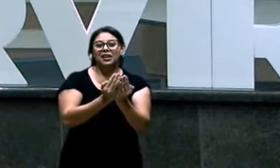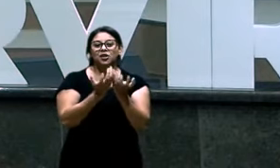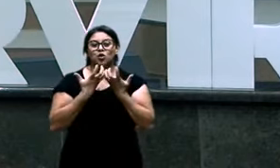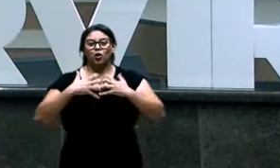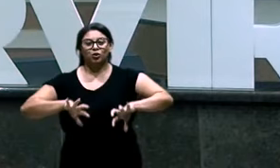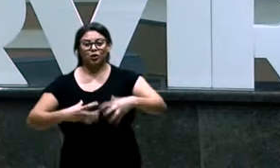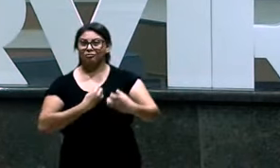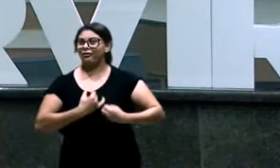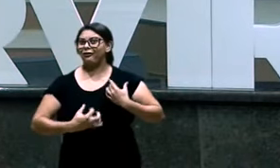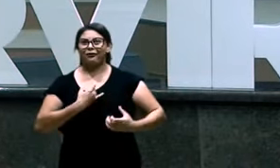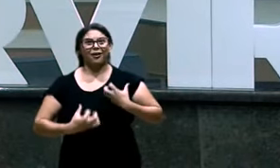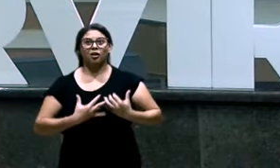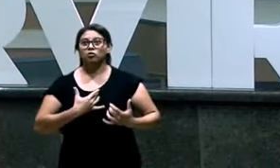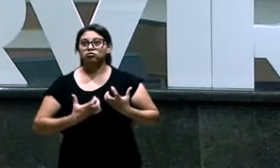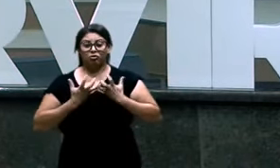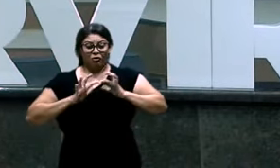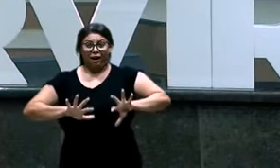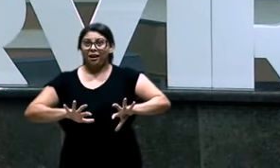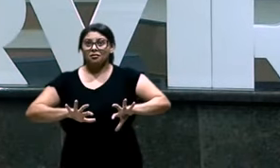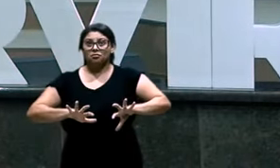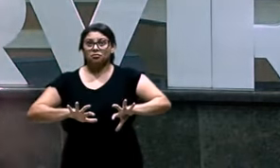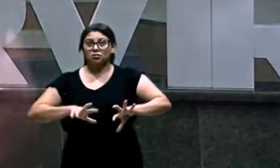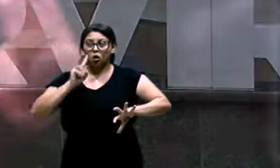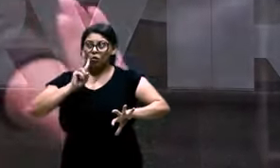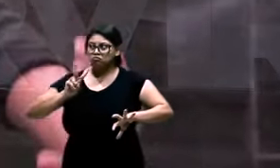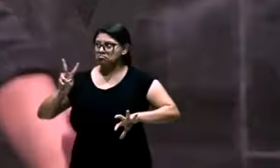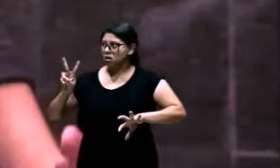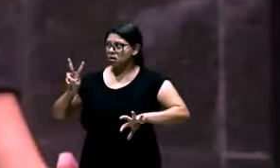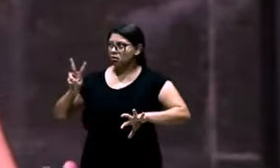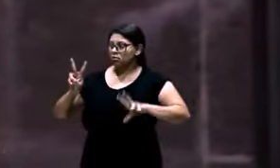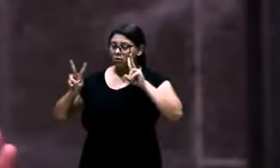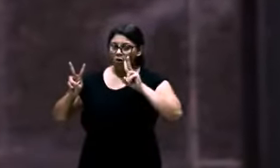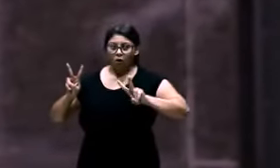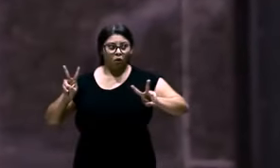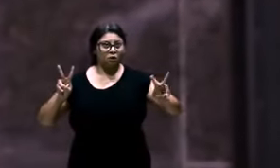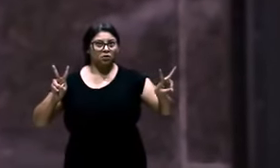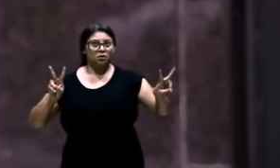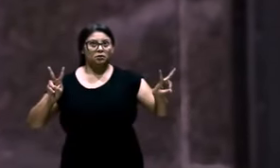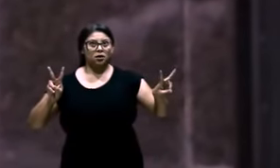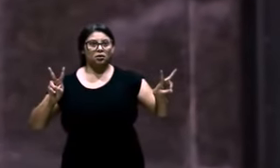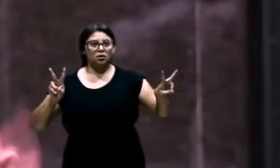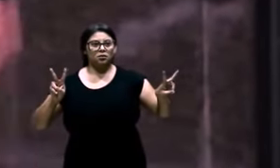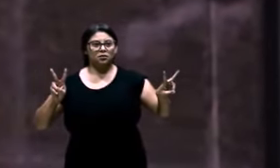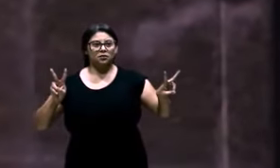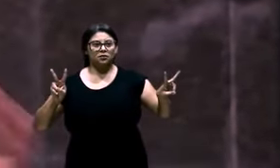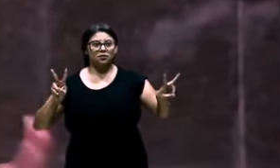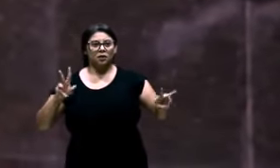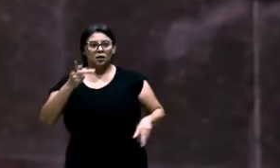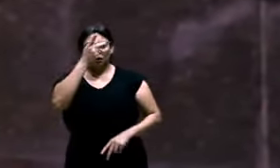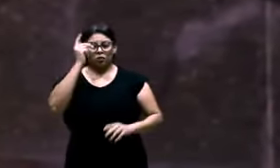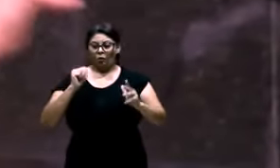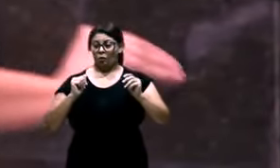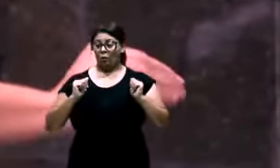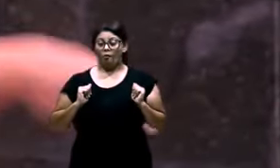É. Dá uma olhadinha para eles no culto. Eles ficam meio assim presbiteriano no culto, friozinho. Mas